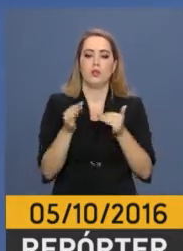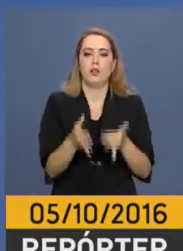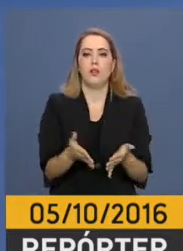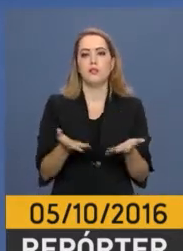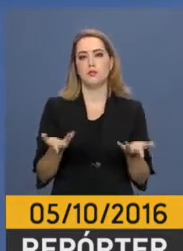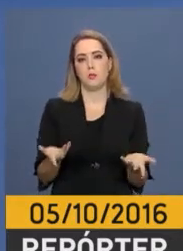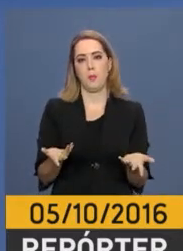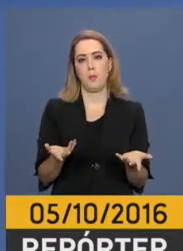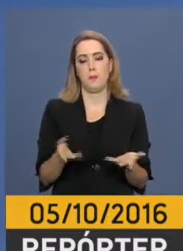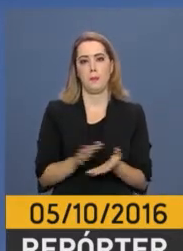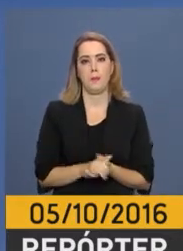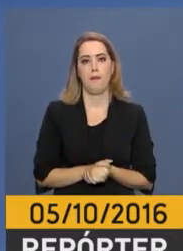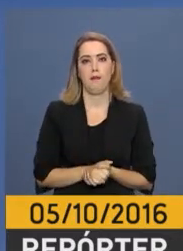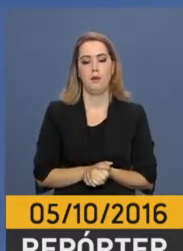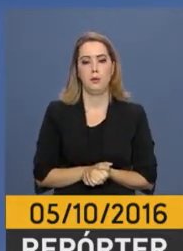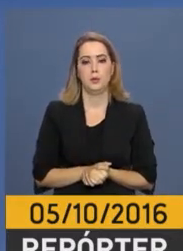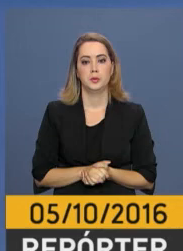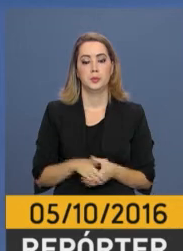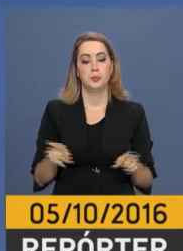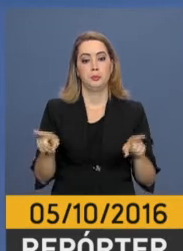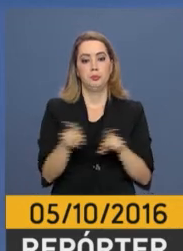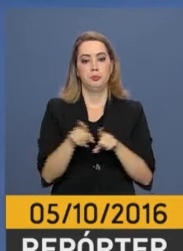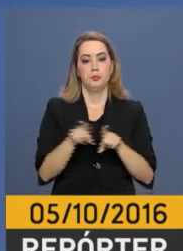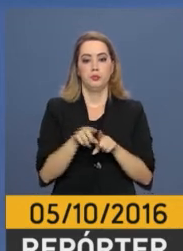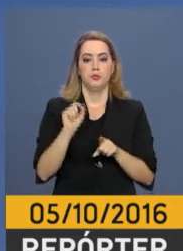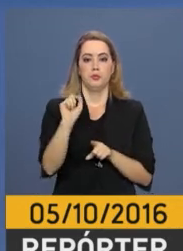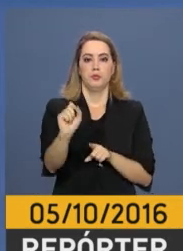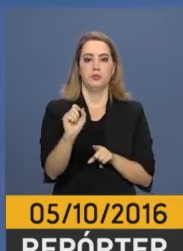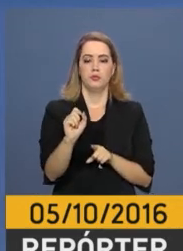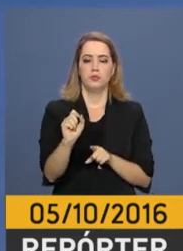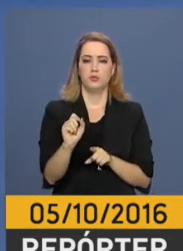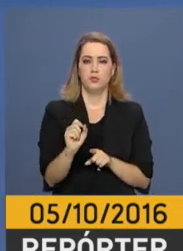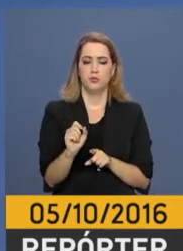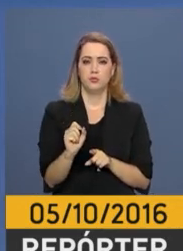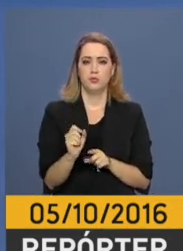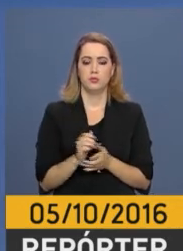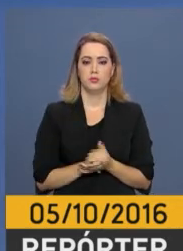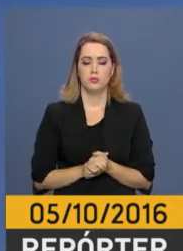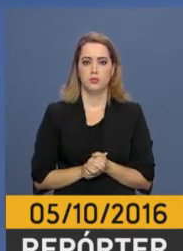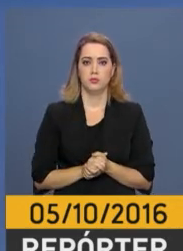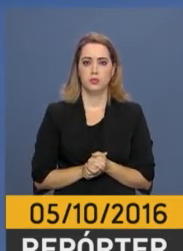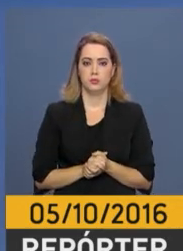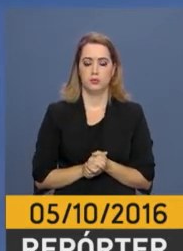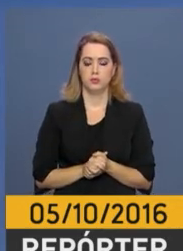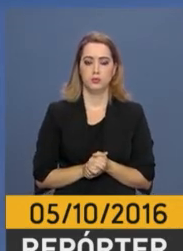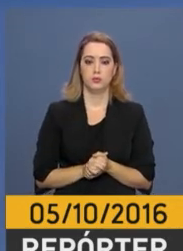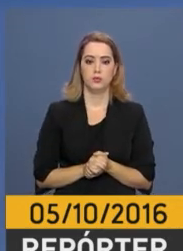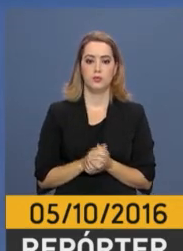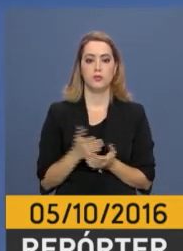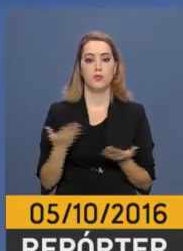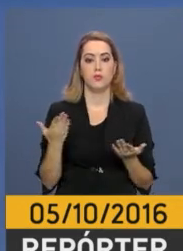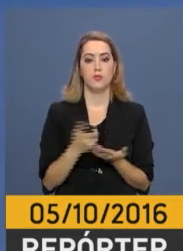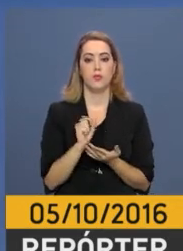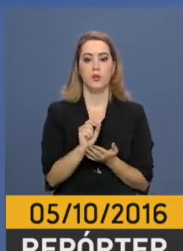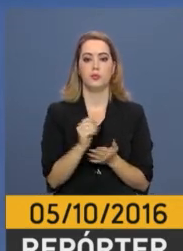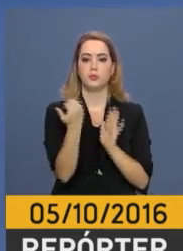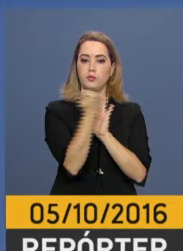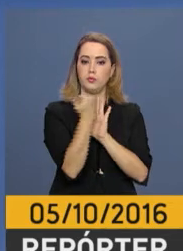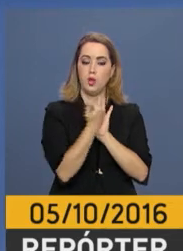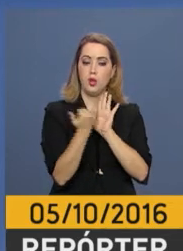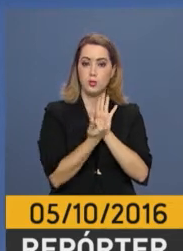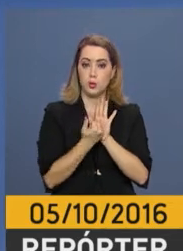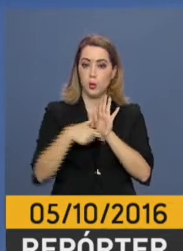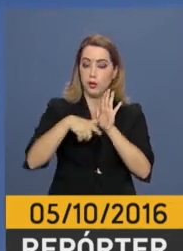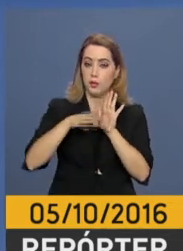é em relação à a há a questão dos programas já